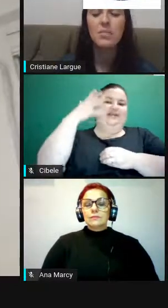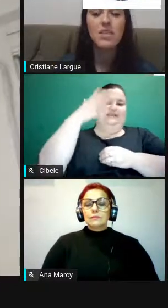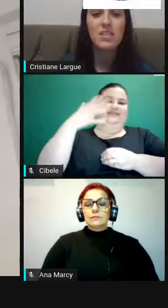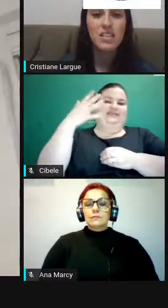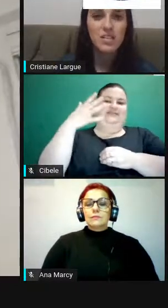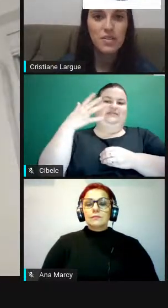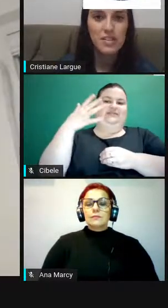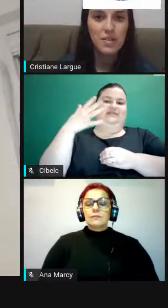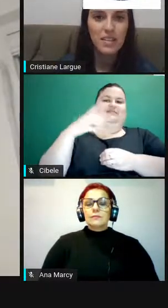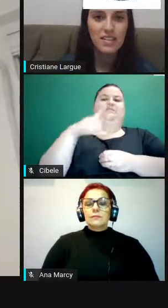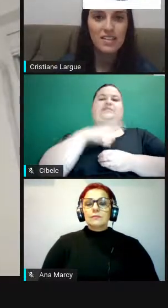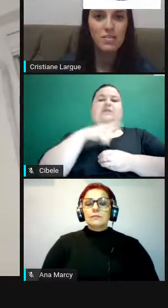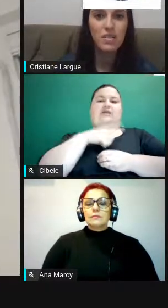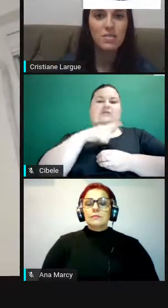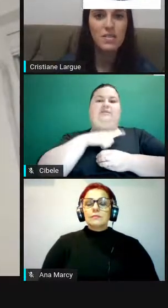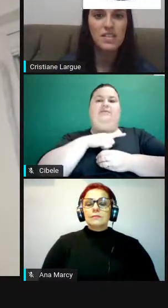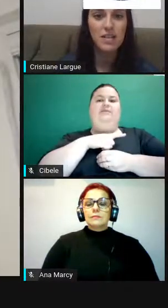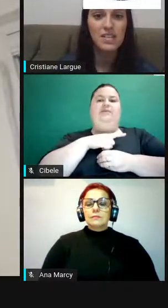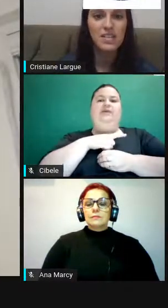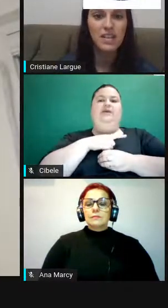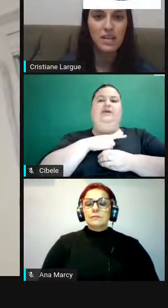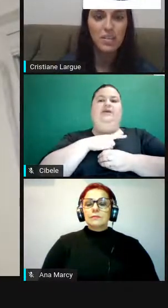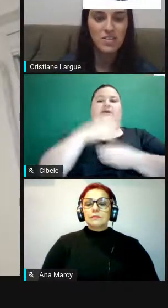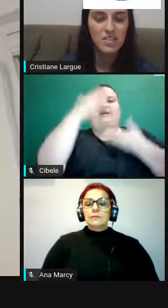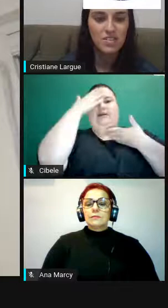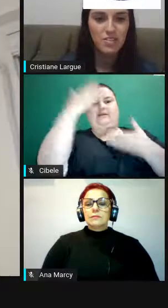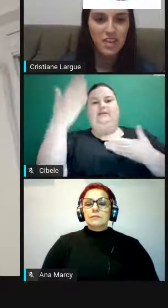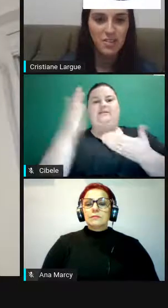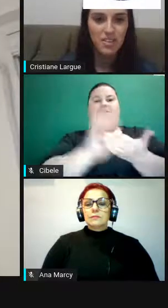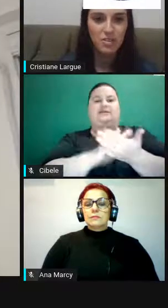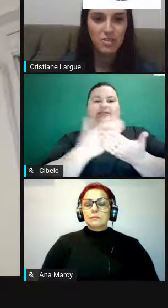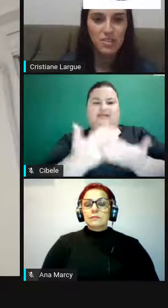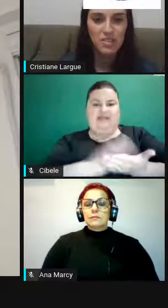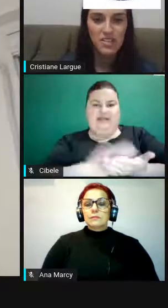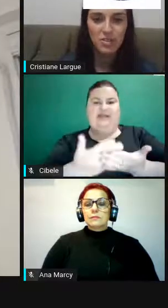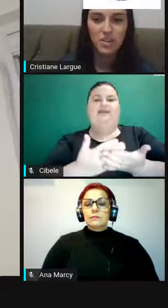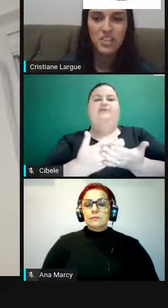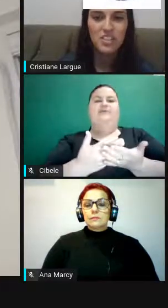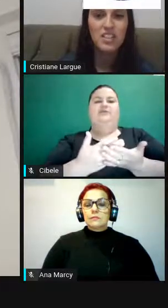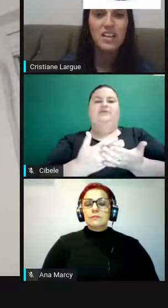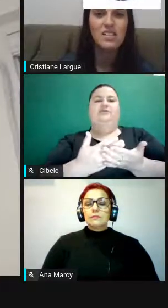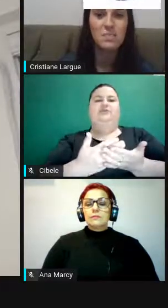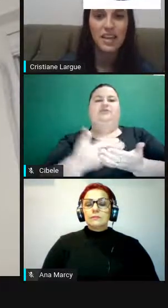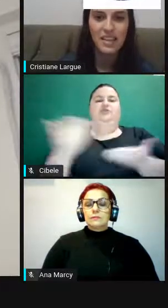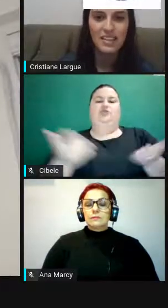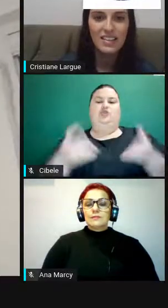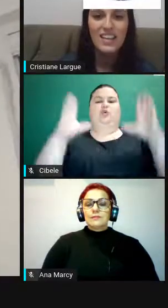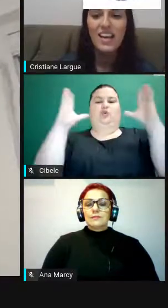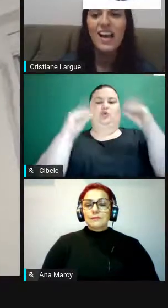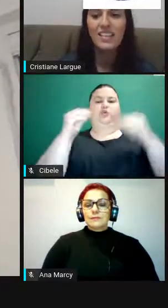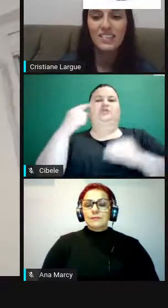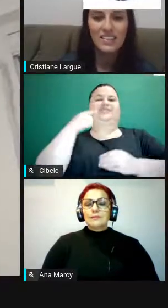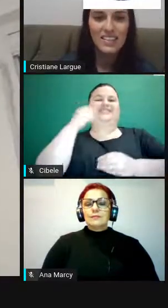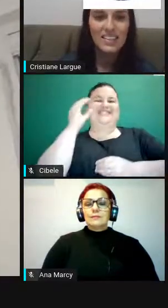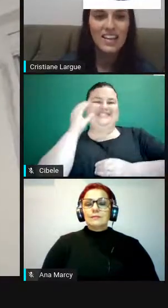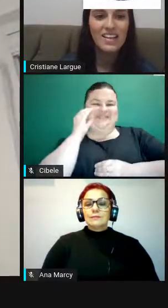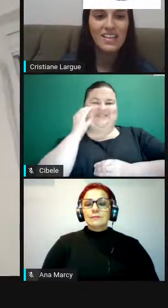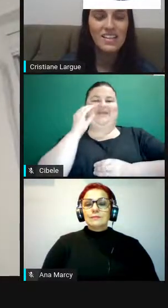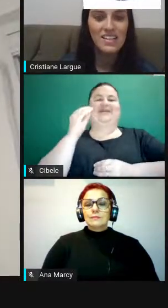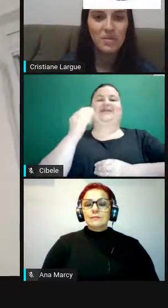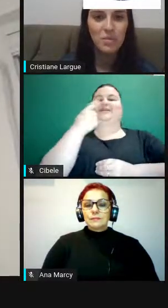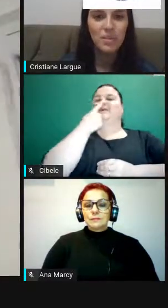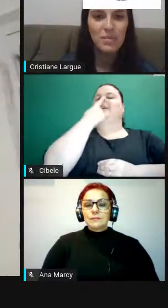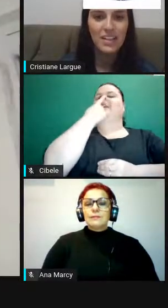eu também gostaria de fazer um agradecimento especial as intérpretes que tiveram aqui conosco esta noite a Cibele a